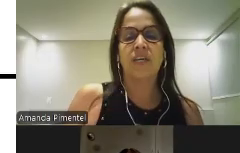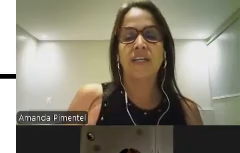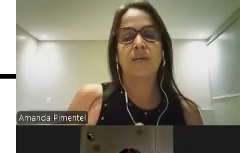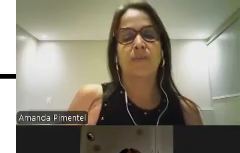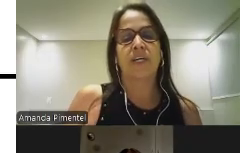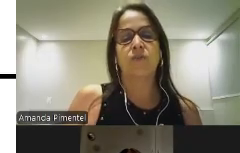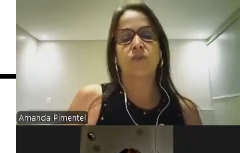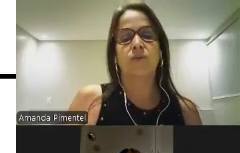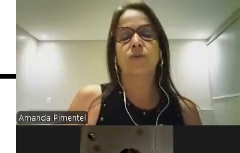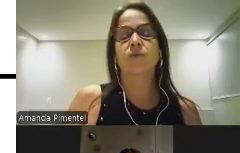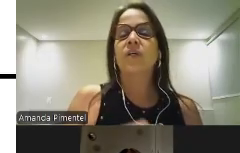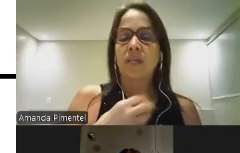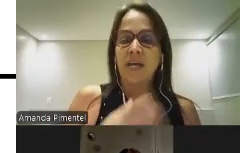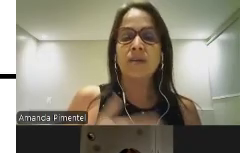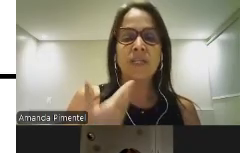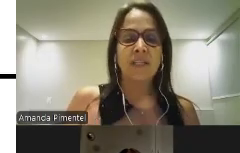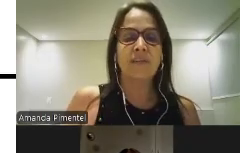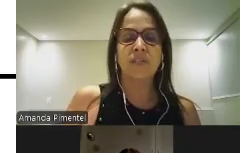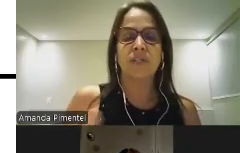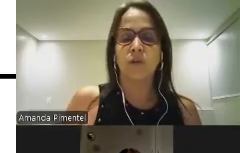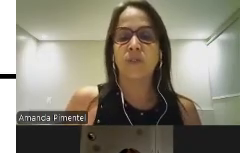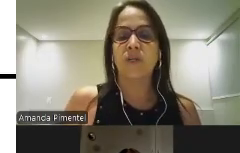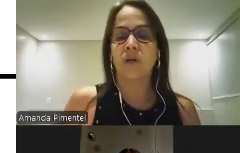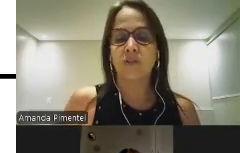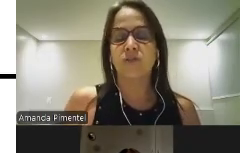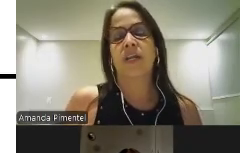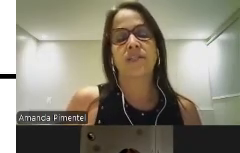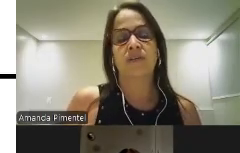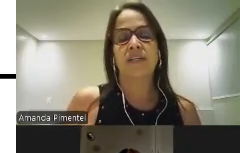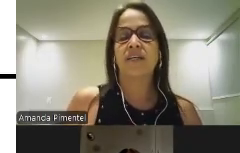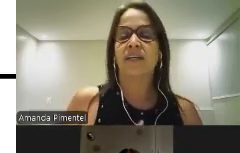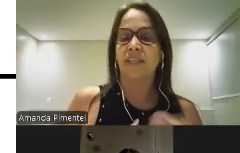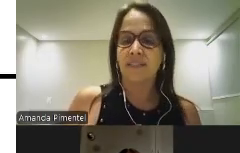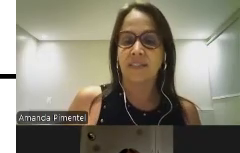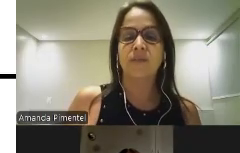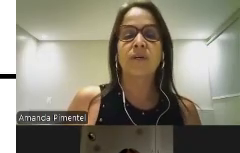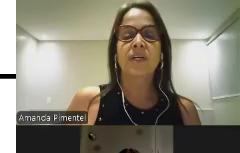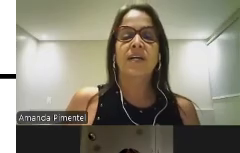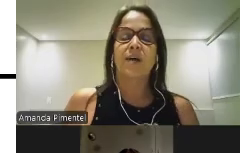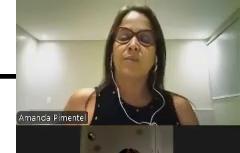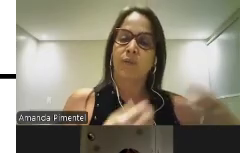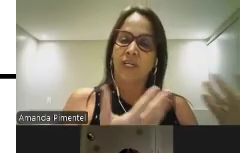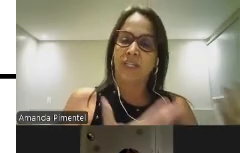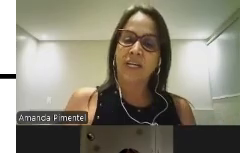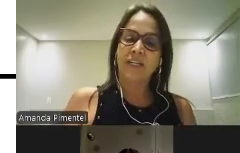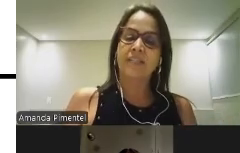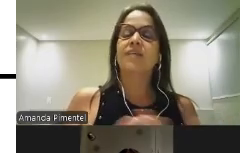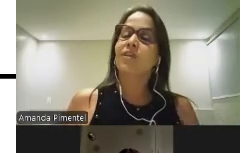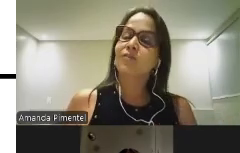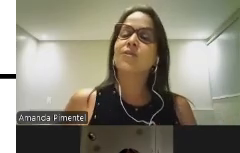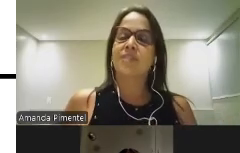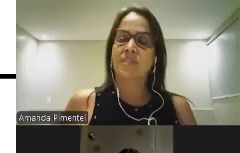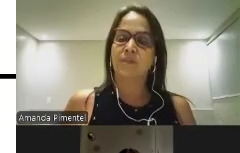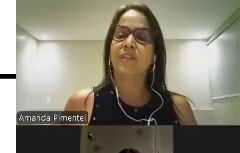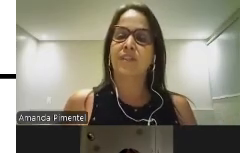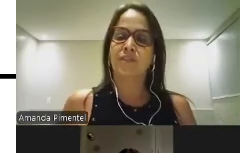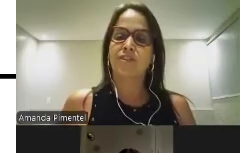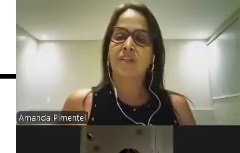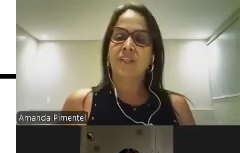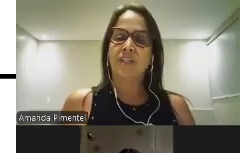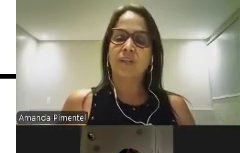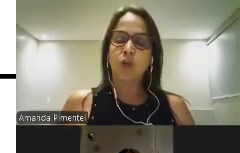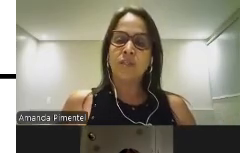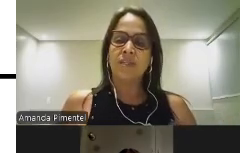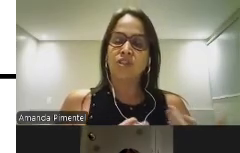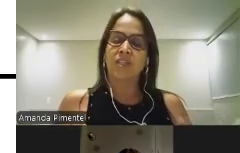que sugere que a apneia do sono causa déficit neuropsicológico relacionados à atenção, à memória declarativa e às funções